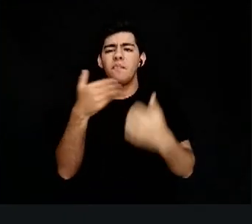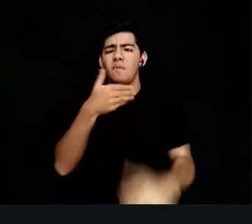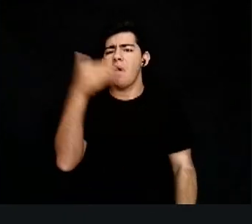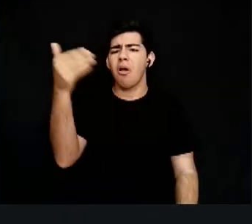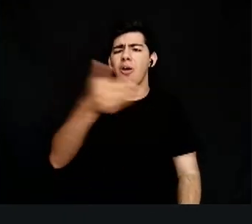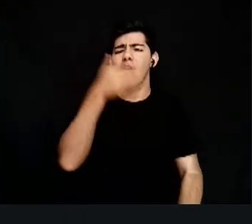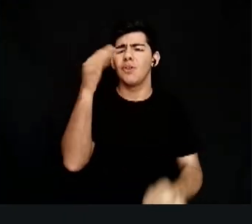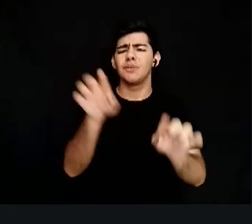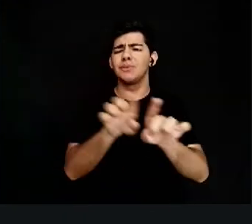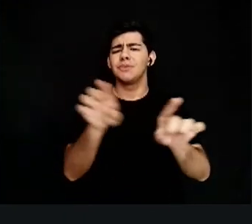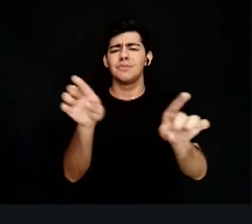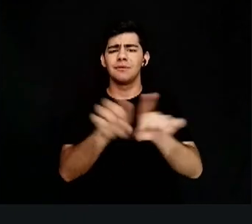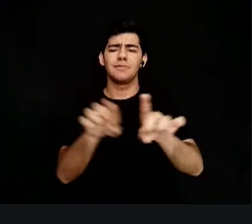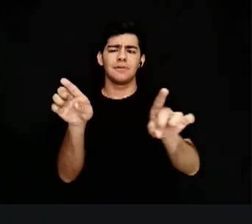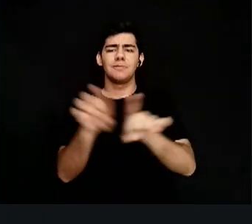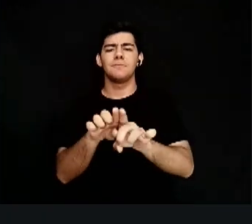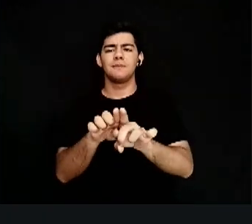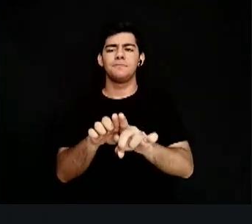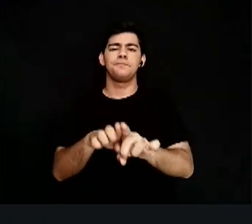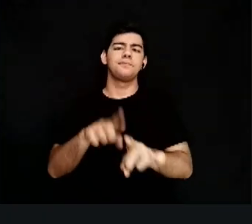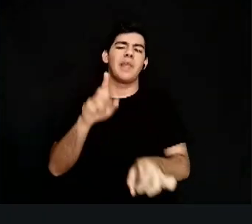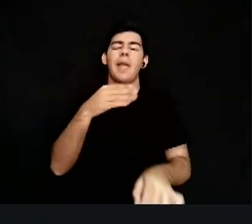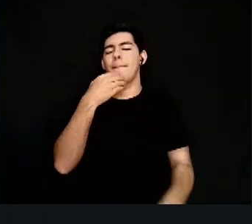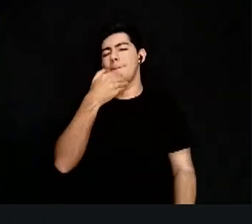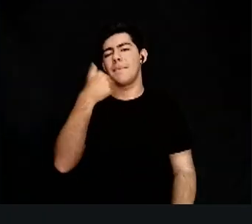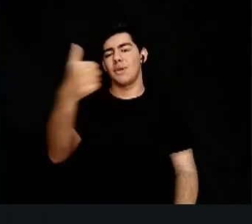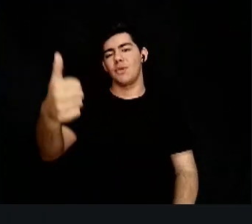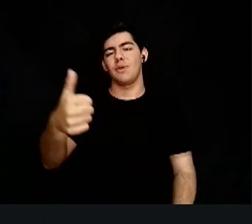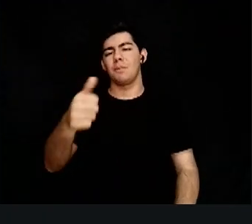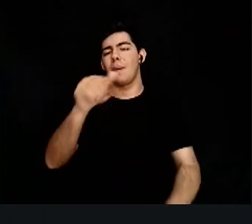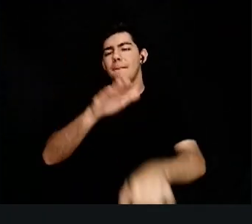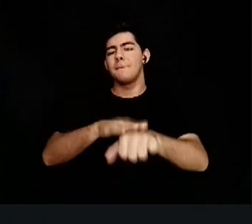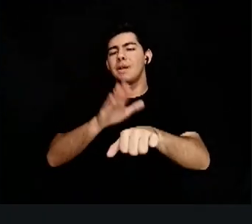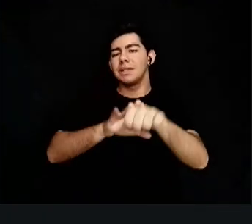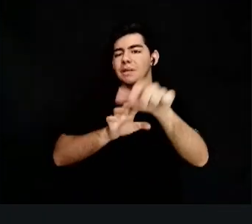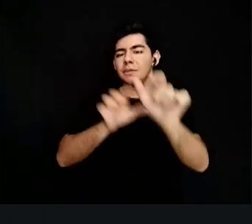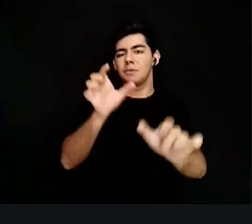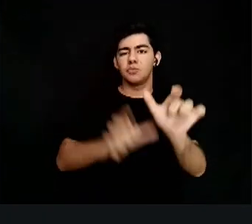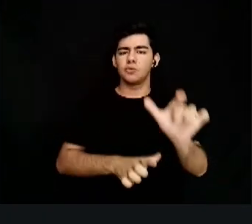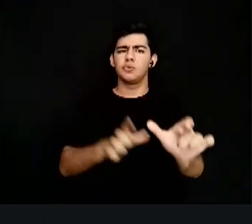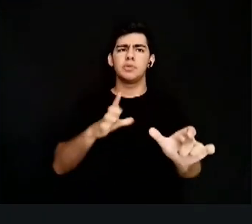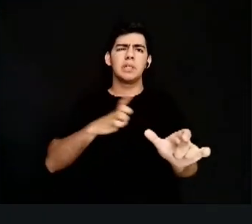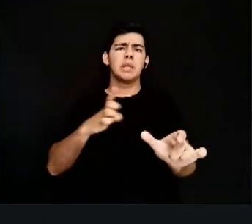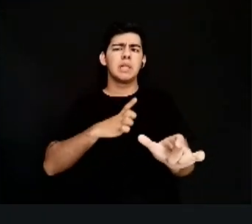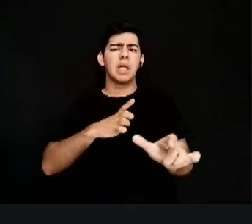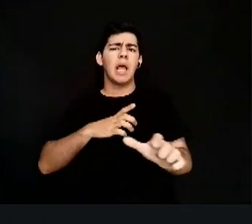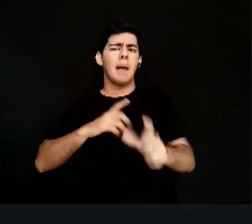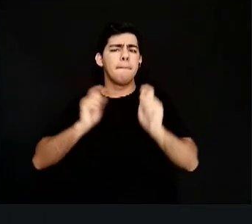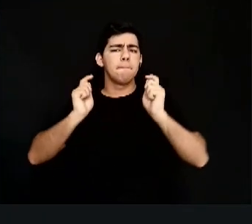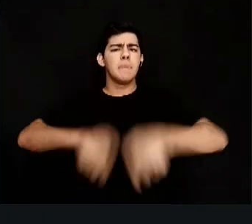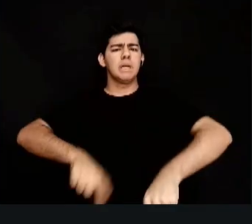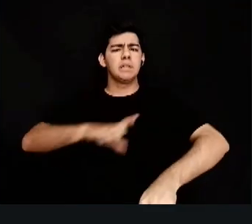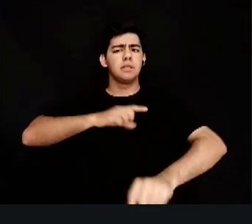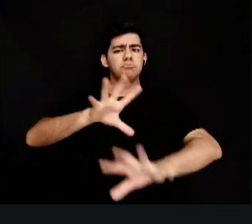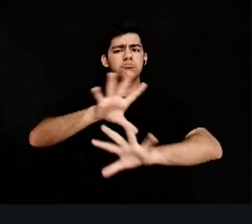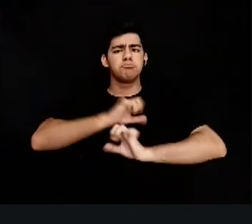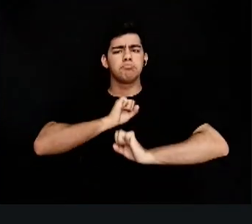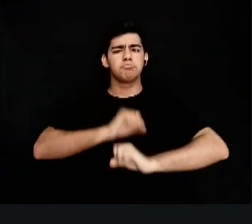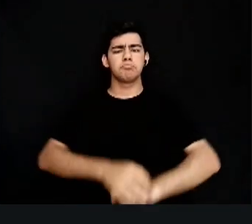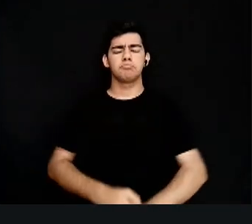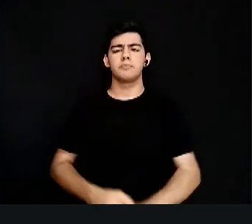invasiva, rápida, fácil, então é um exame mais indicado quando existe essa suspeita de uma trombose